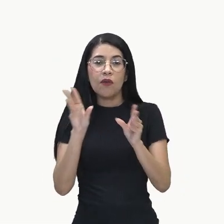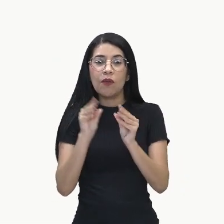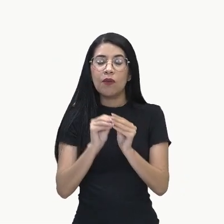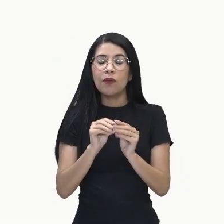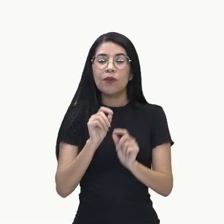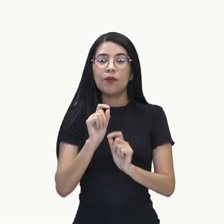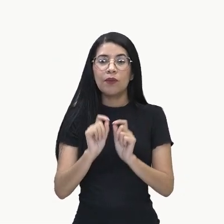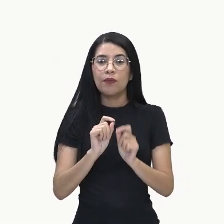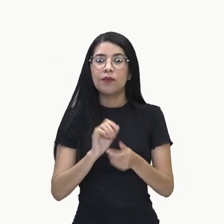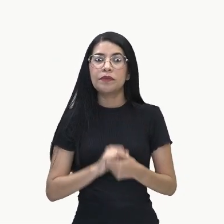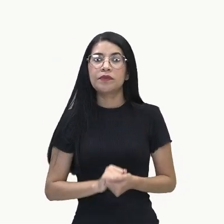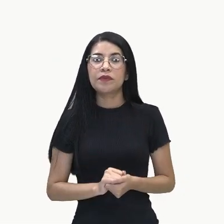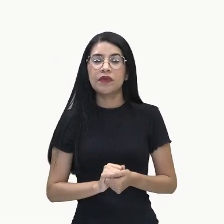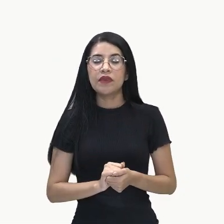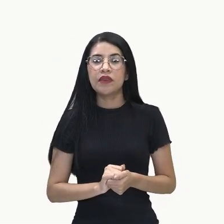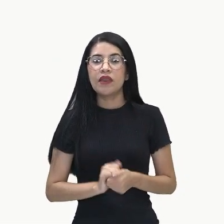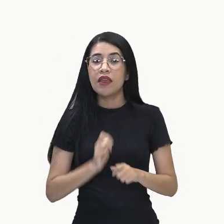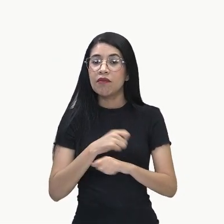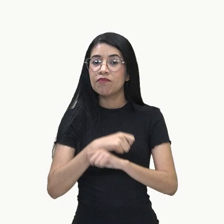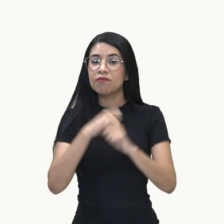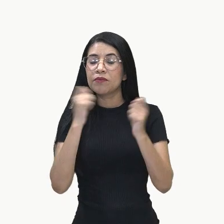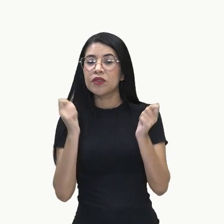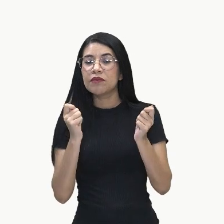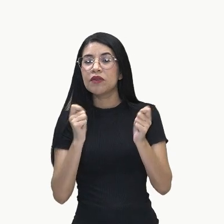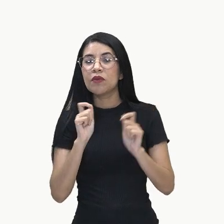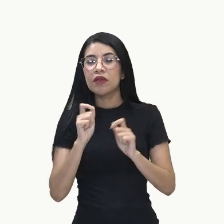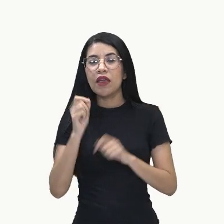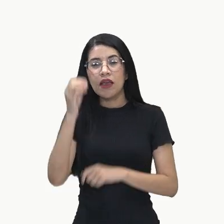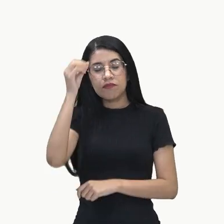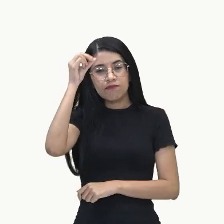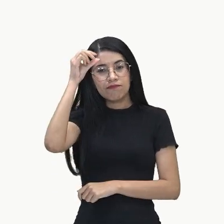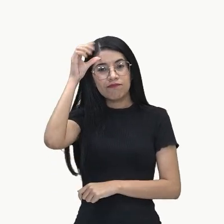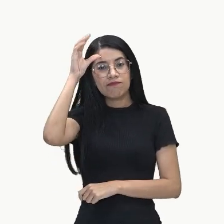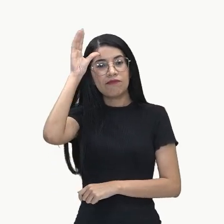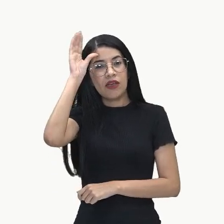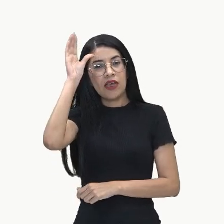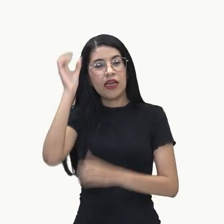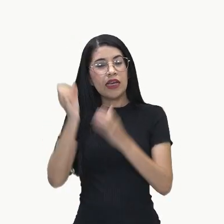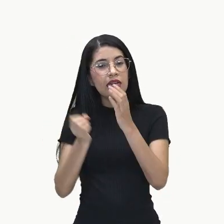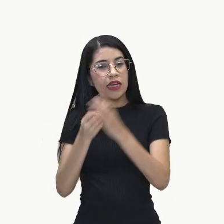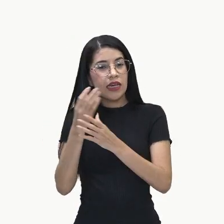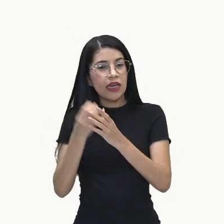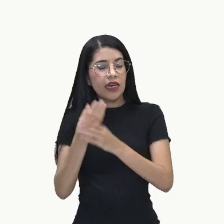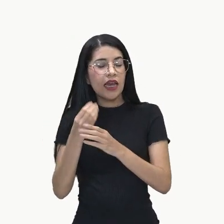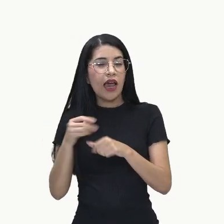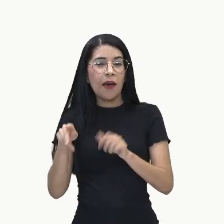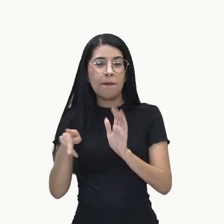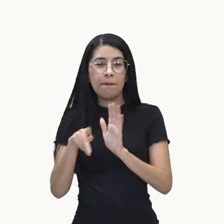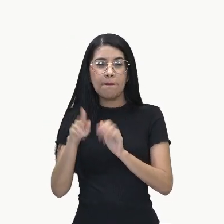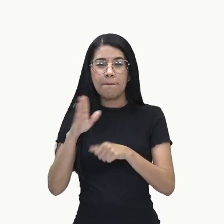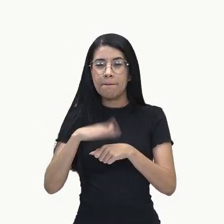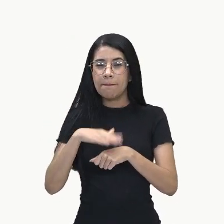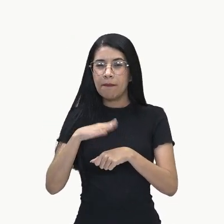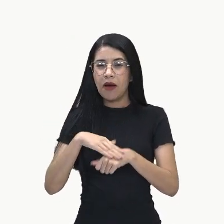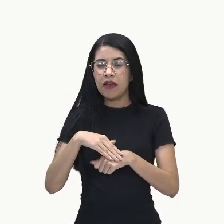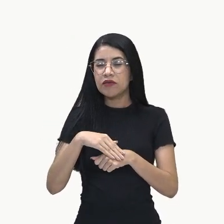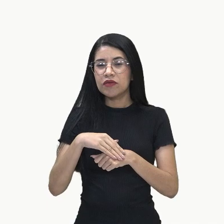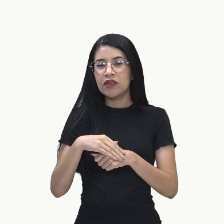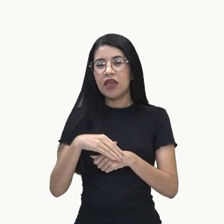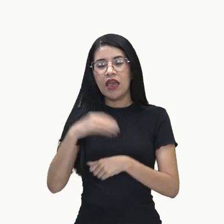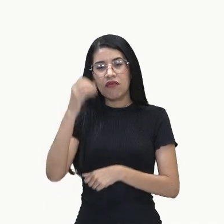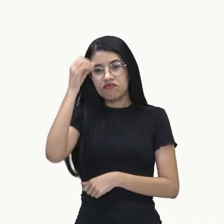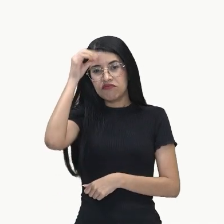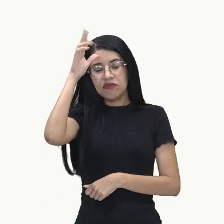nós pela impossibilidade de um intelecto produzir conhecimento por si mesmo, tá?